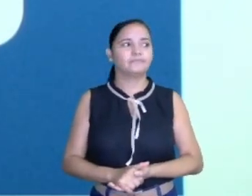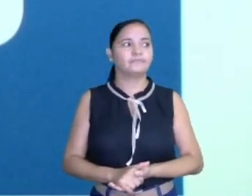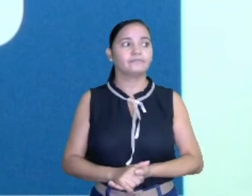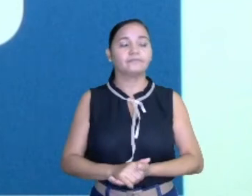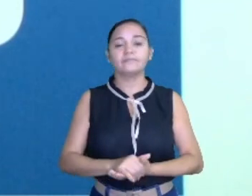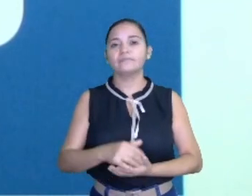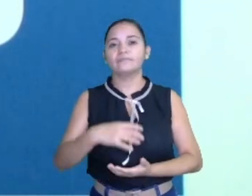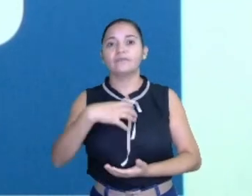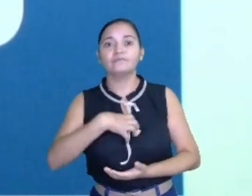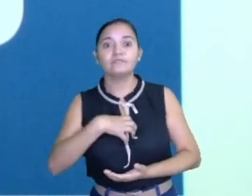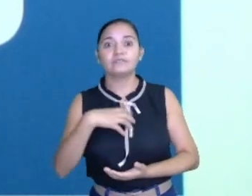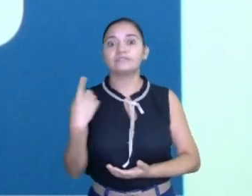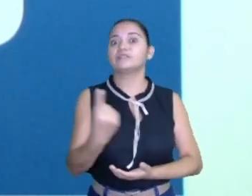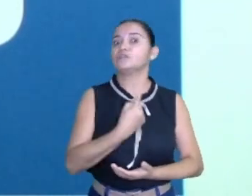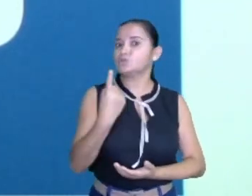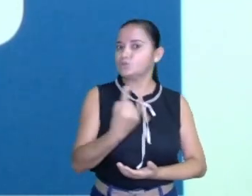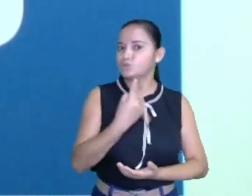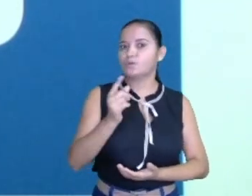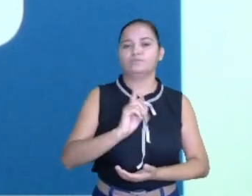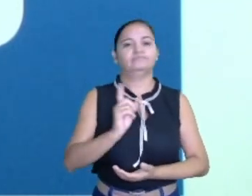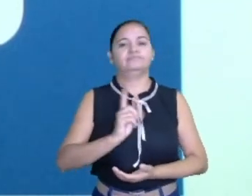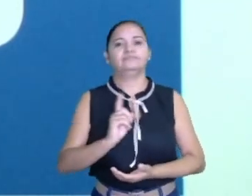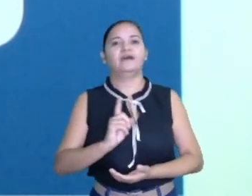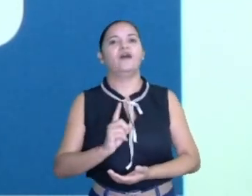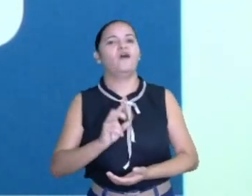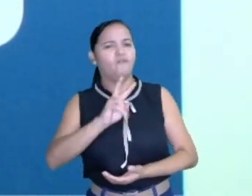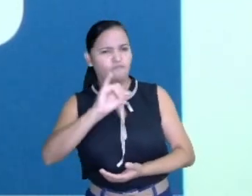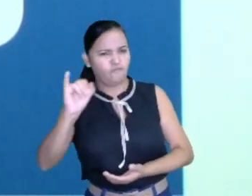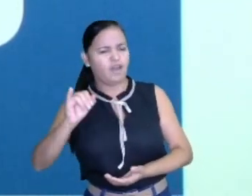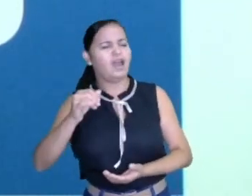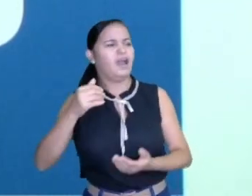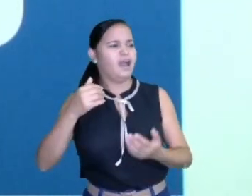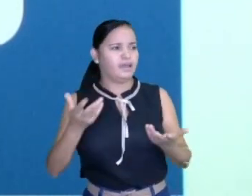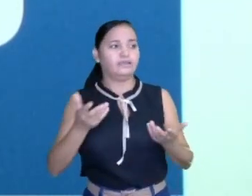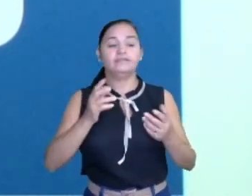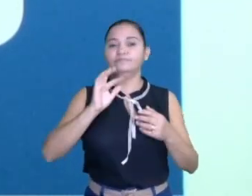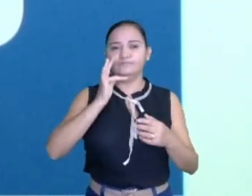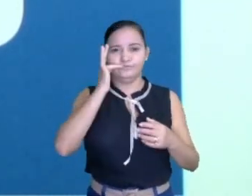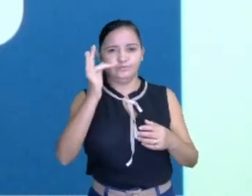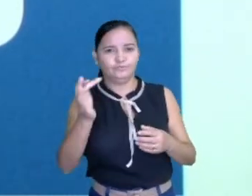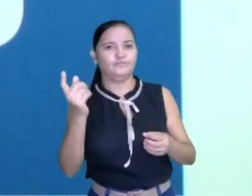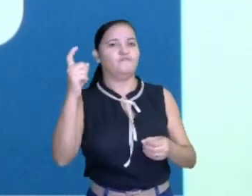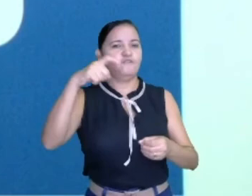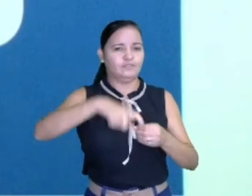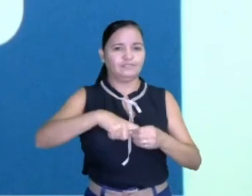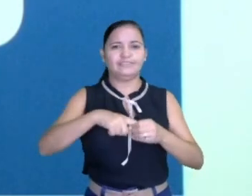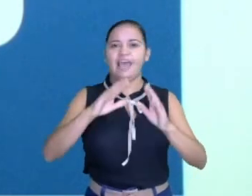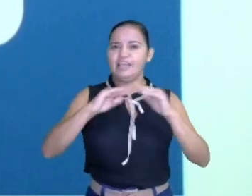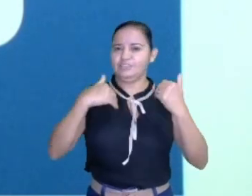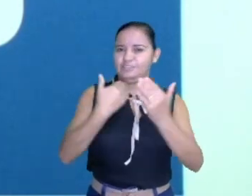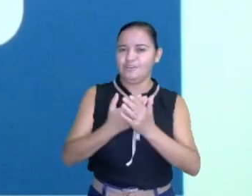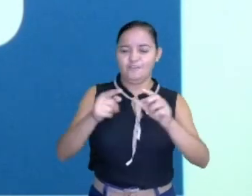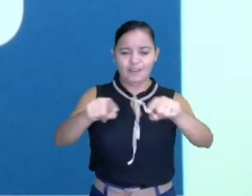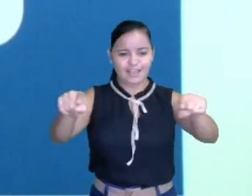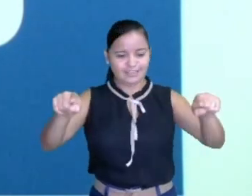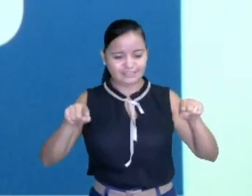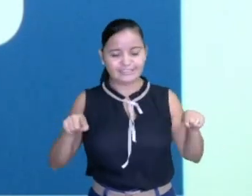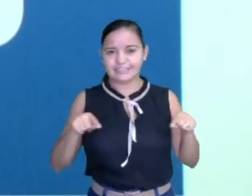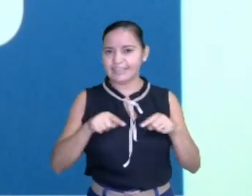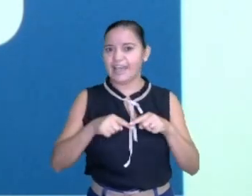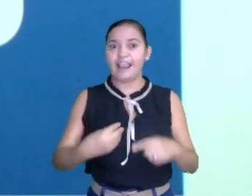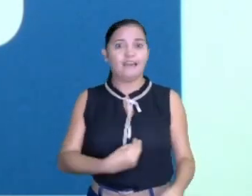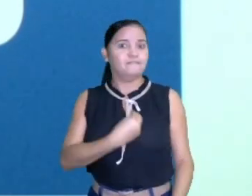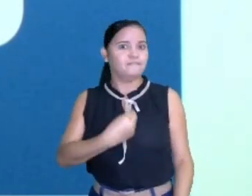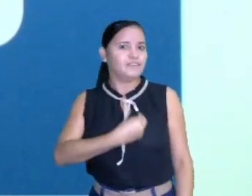vocês não se sintam só. Isso tudo vai passar, a gente vai voltar às nossas salas de aula, né, ter uma vida